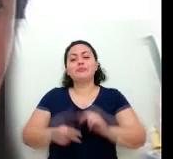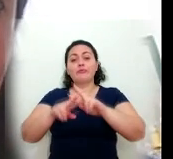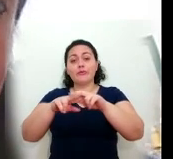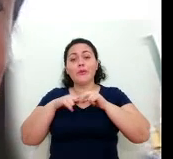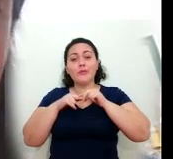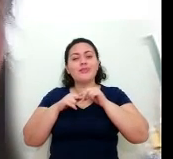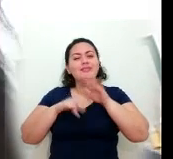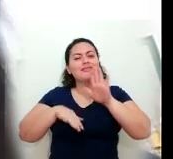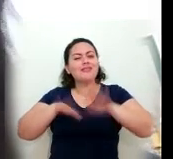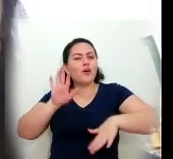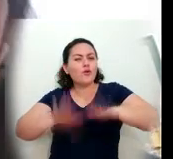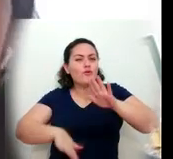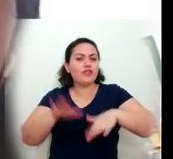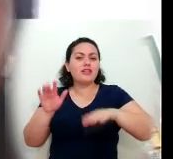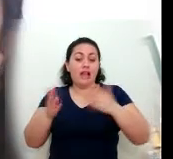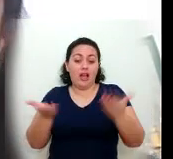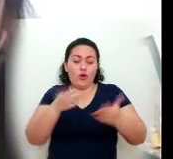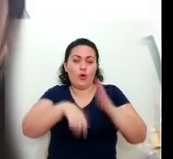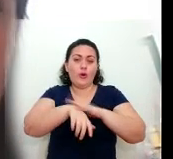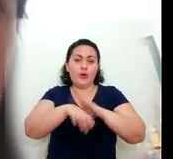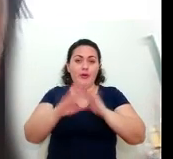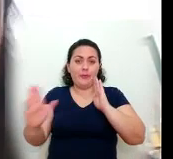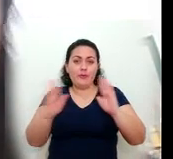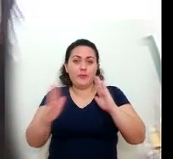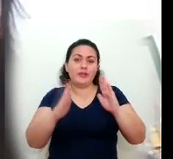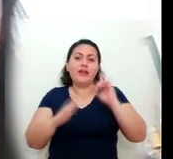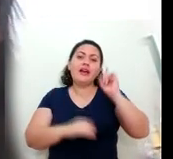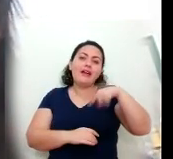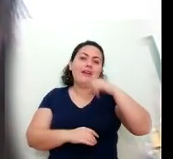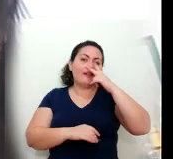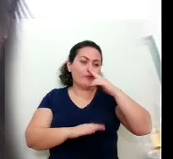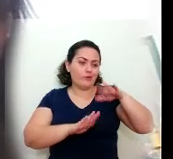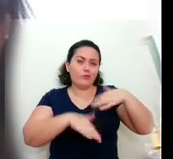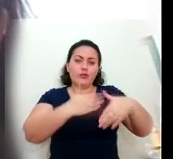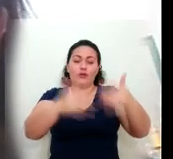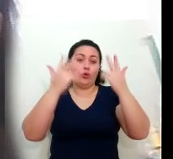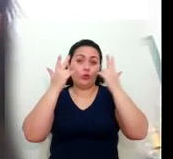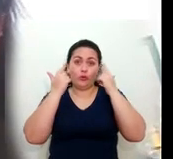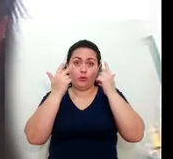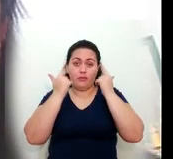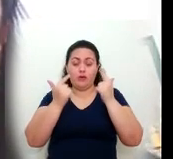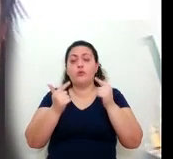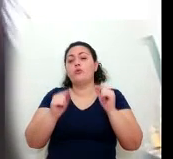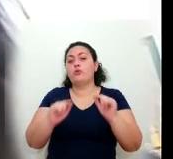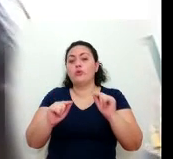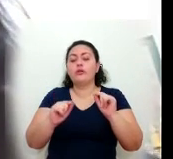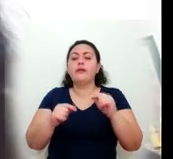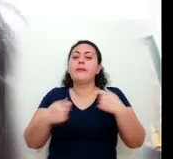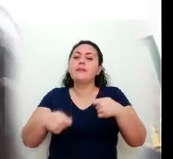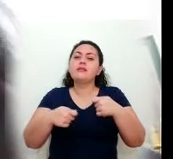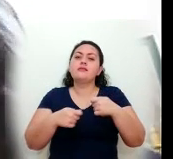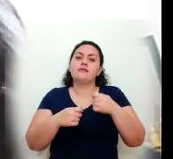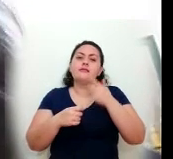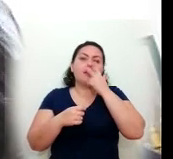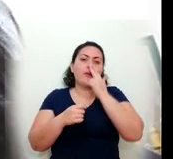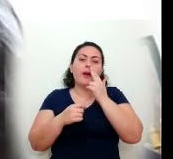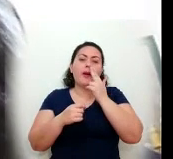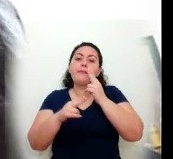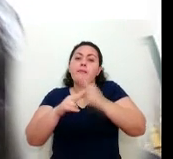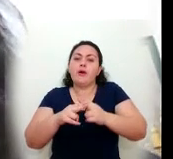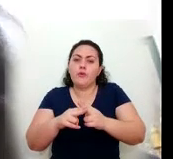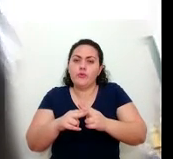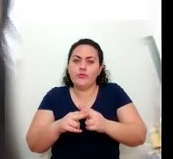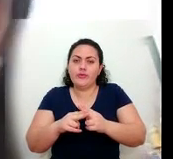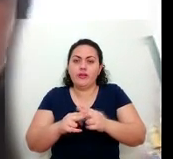tem que fazer nisto, né, nesse processo que é absolutamente normal para todo mundo, é fazer umas pausas, assim, né? E quando vem